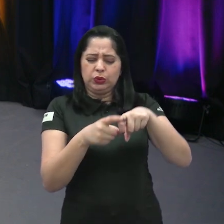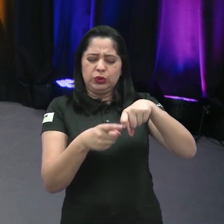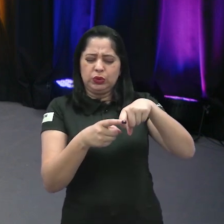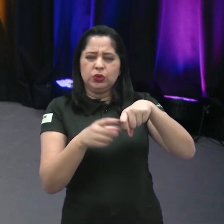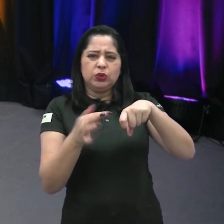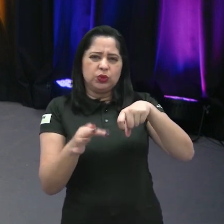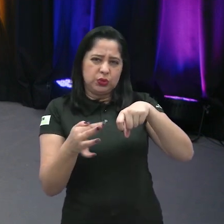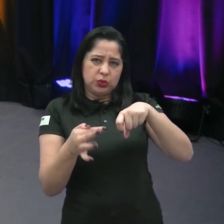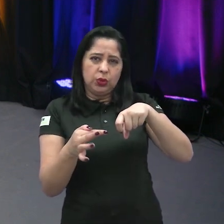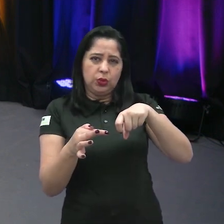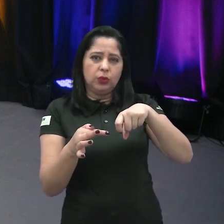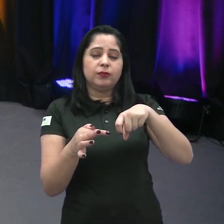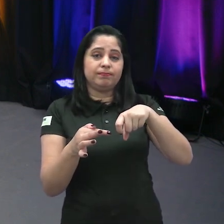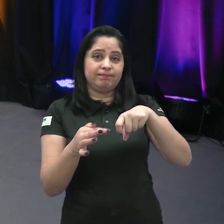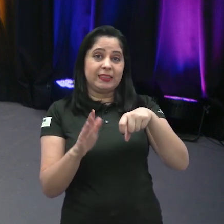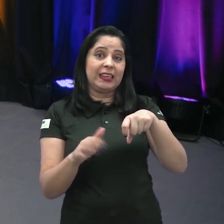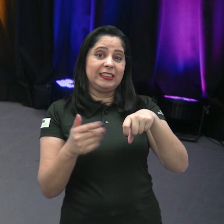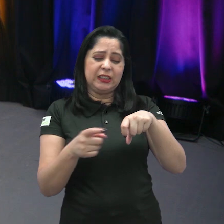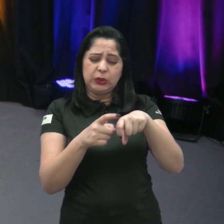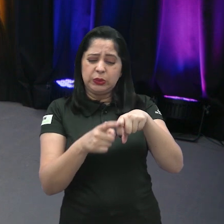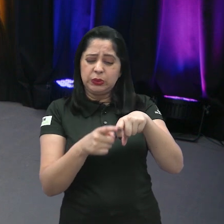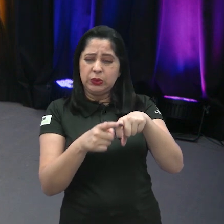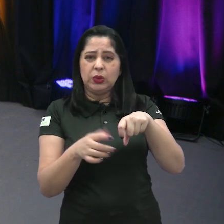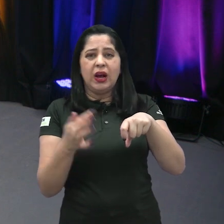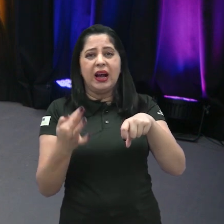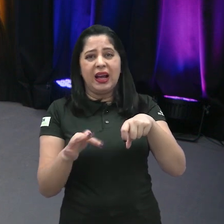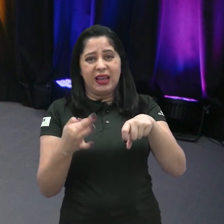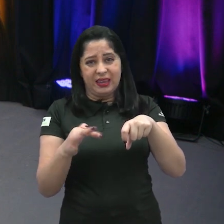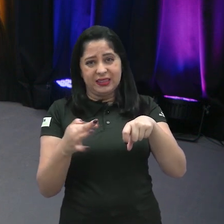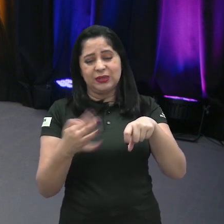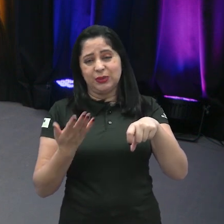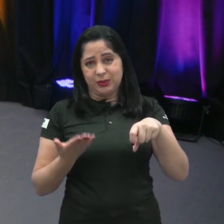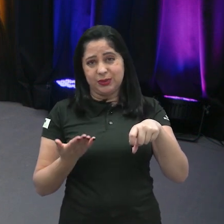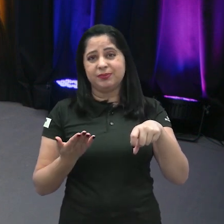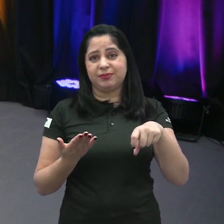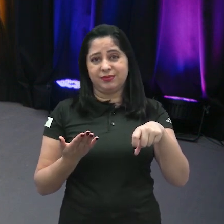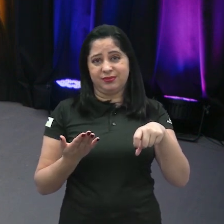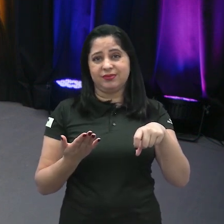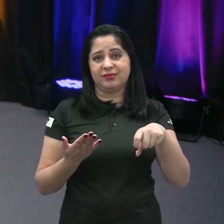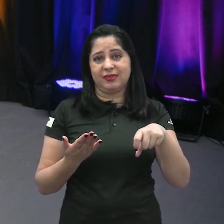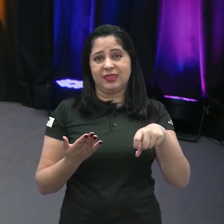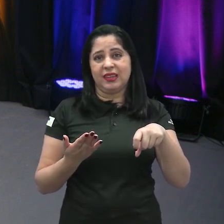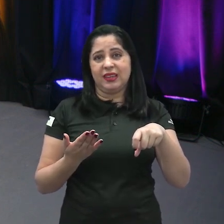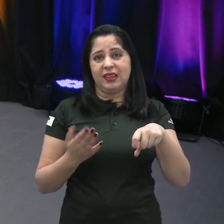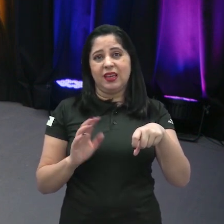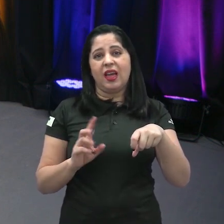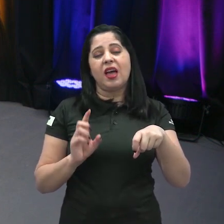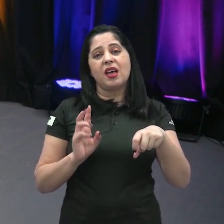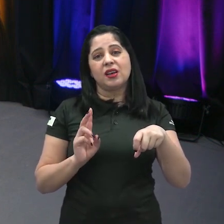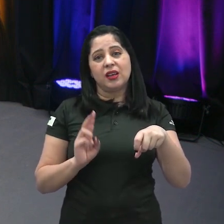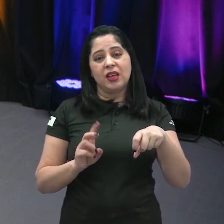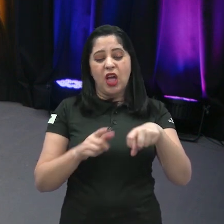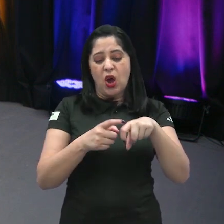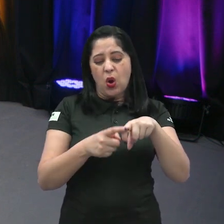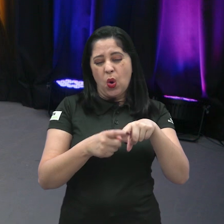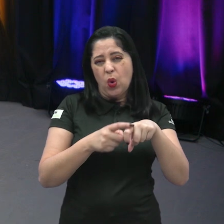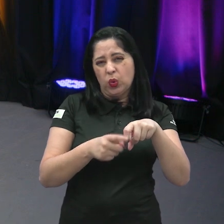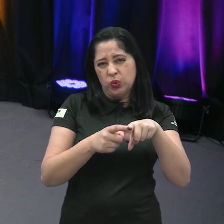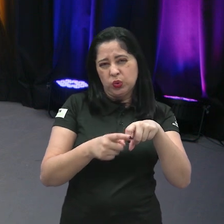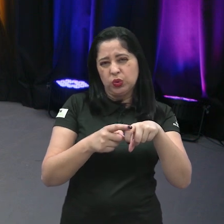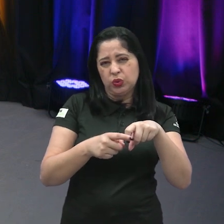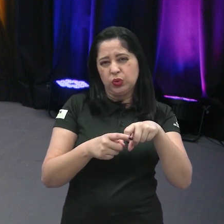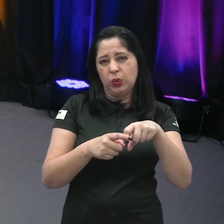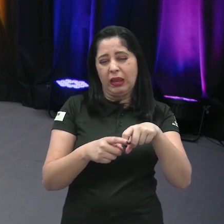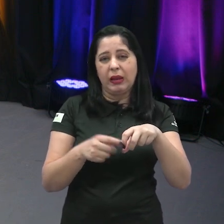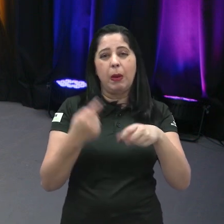na região patelar, tá? Normalmente essa lesão é chamada contromalácia, também nomeada como